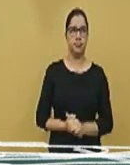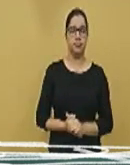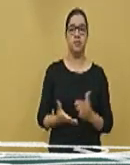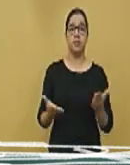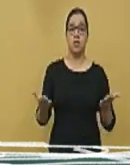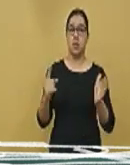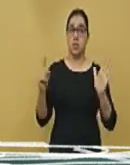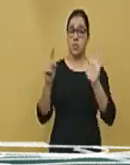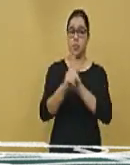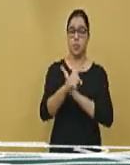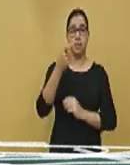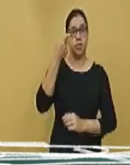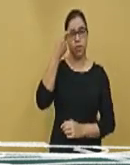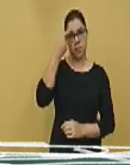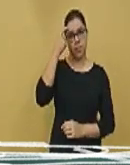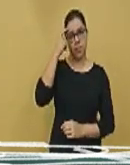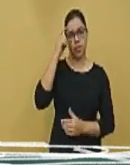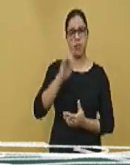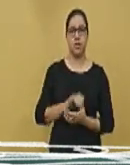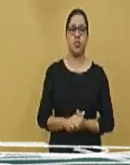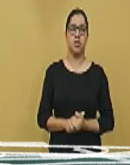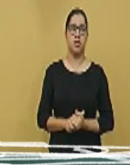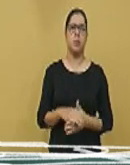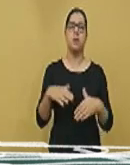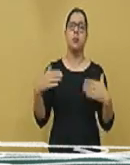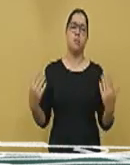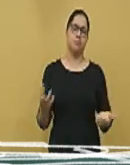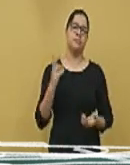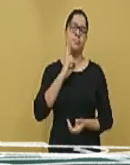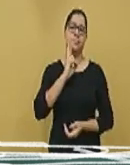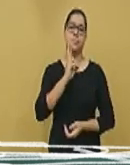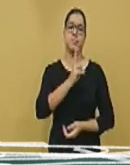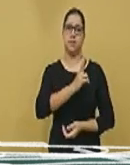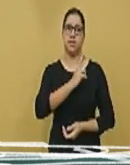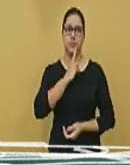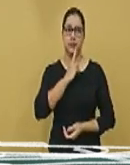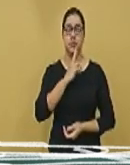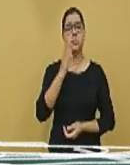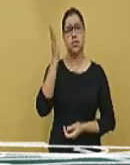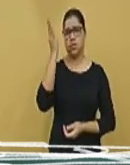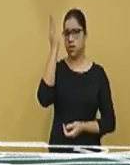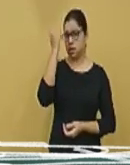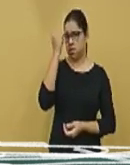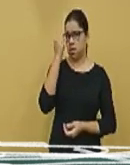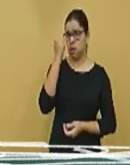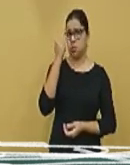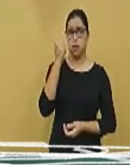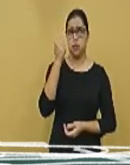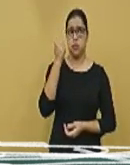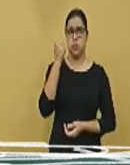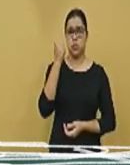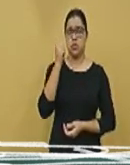Professora Eliana, a minha pergunta é sobre o restaurante universitário. Sabemos que há o processo de...